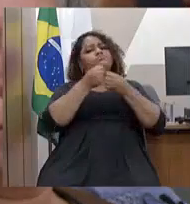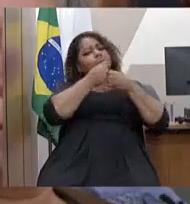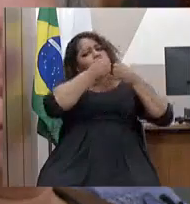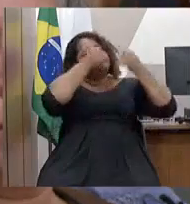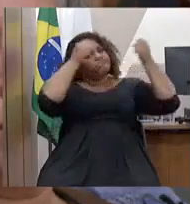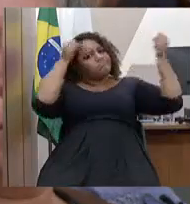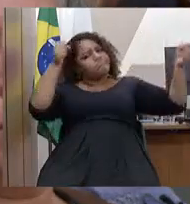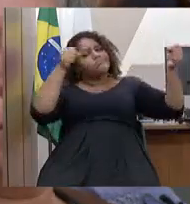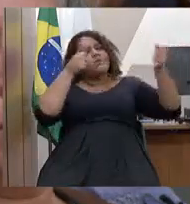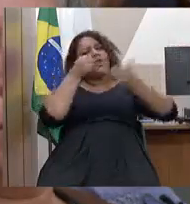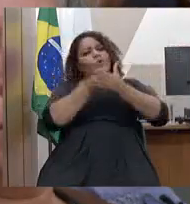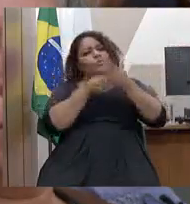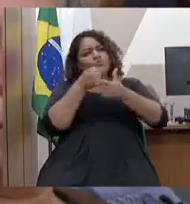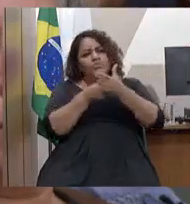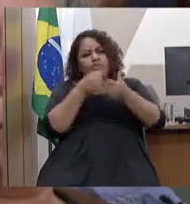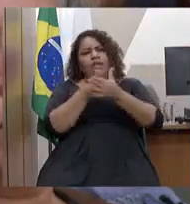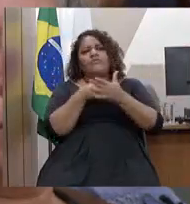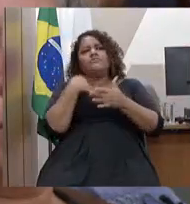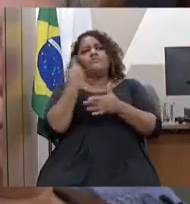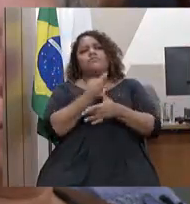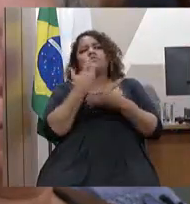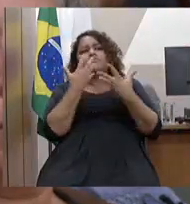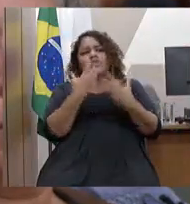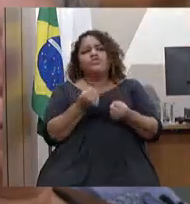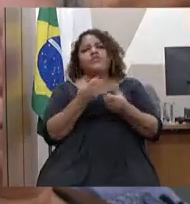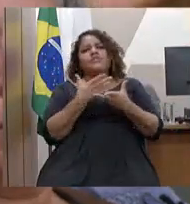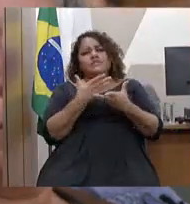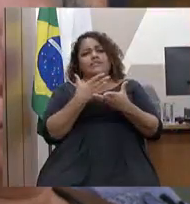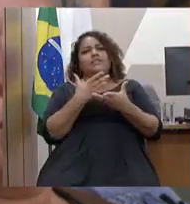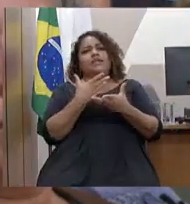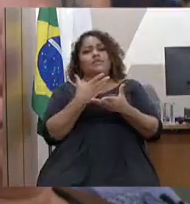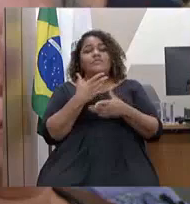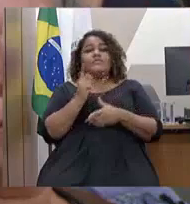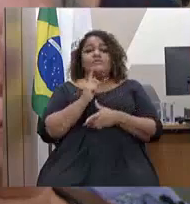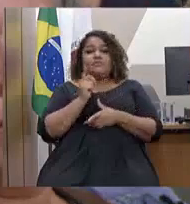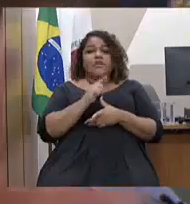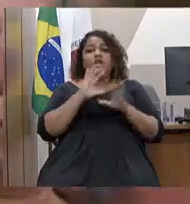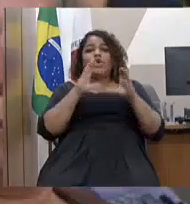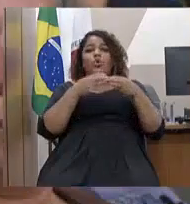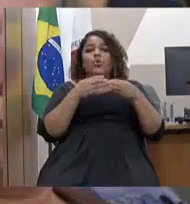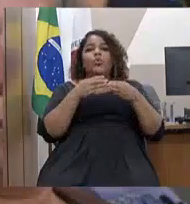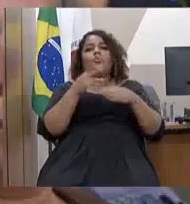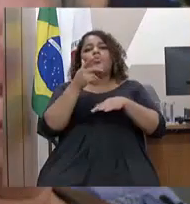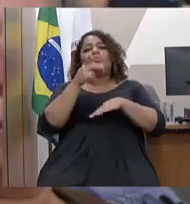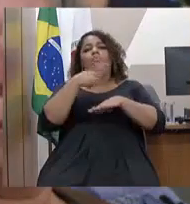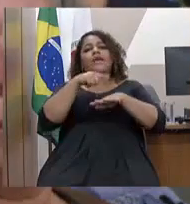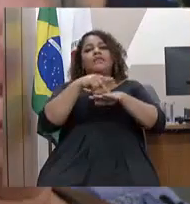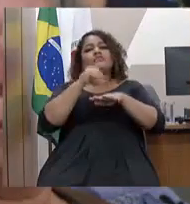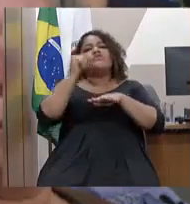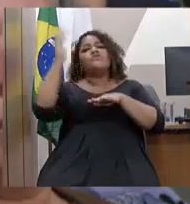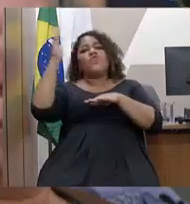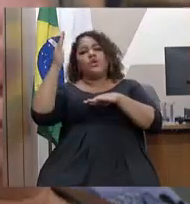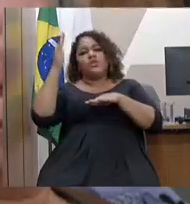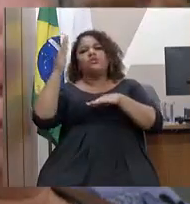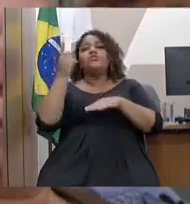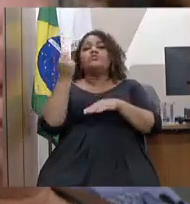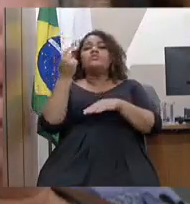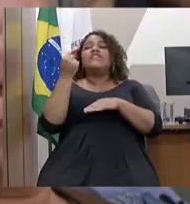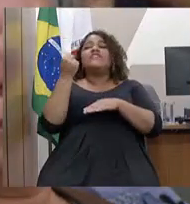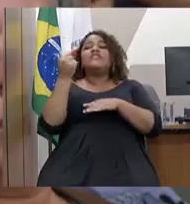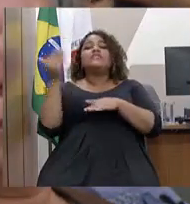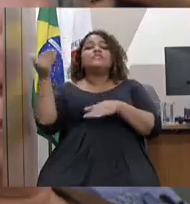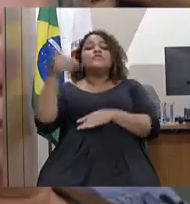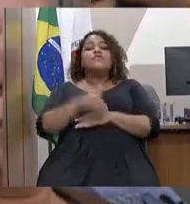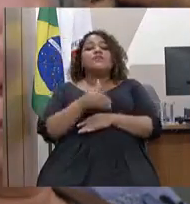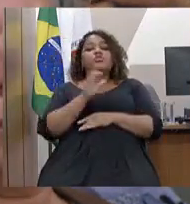aceitar esses desmonte da saúde vem grupos internacionais financeiros simplesmente para lucrar